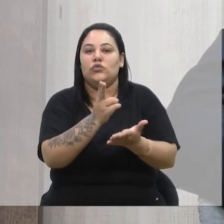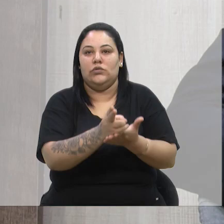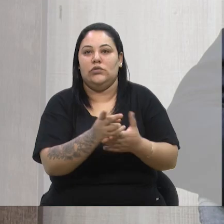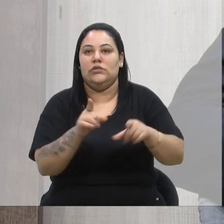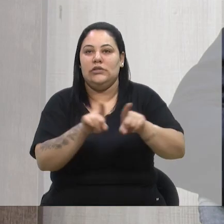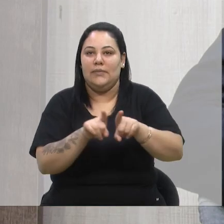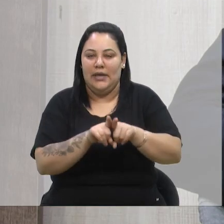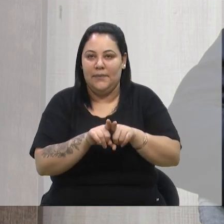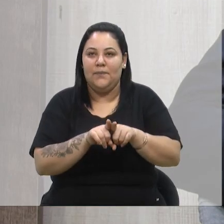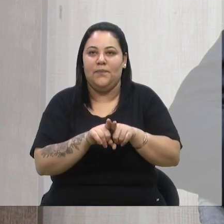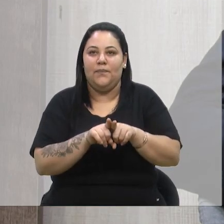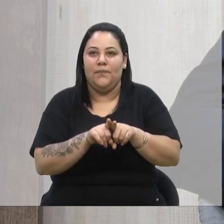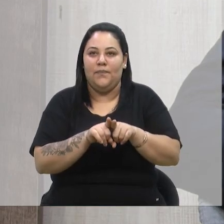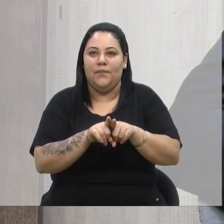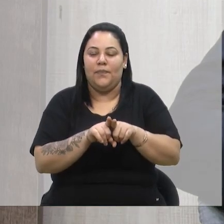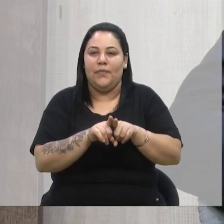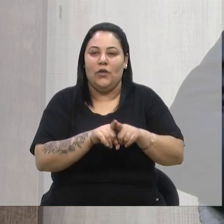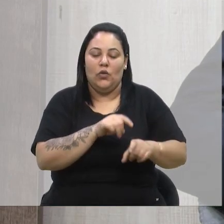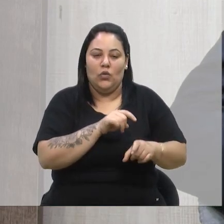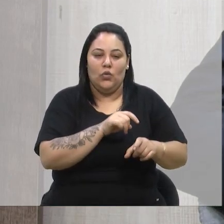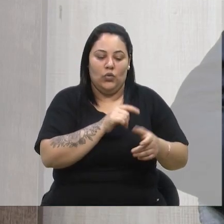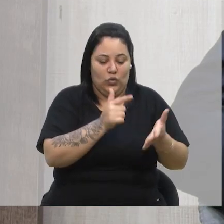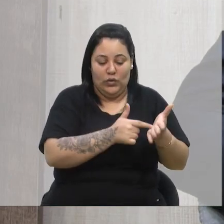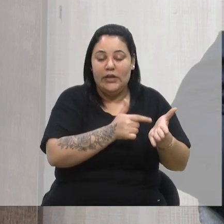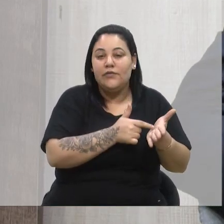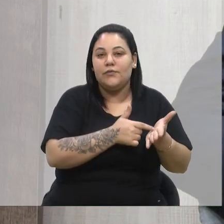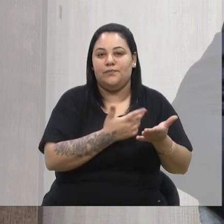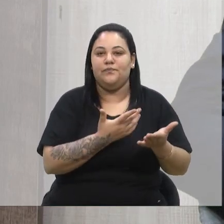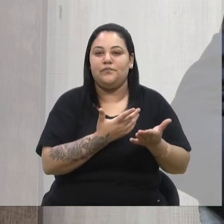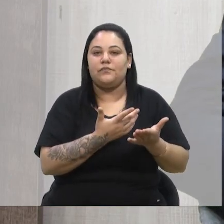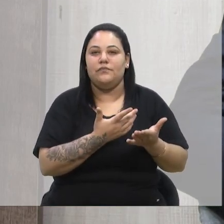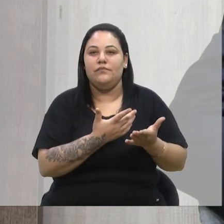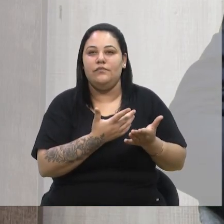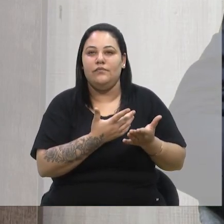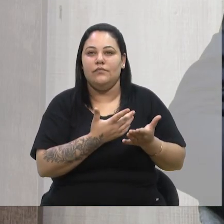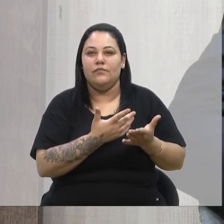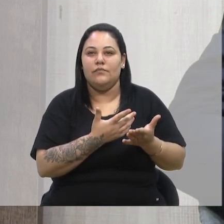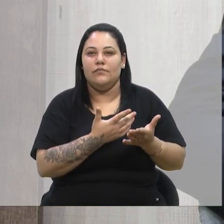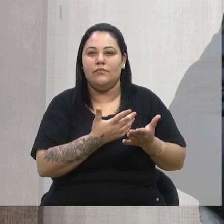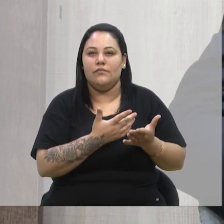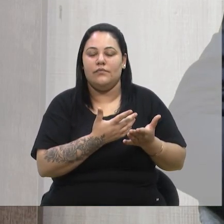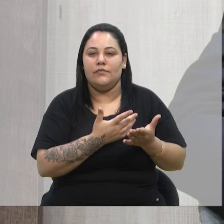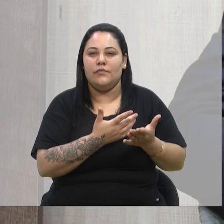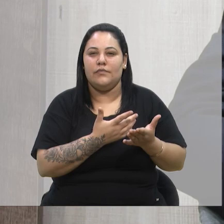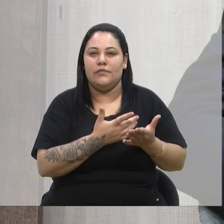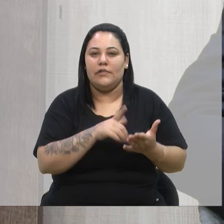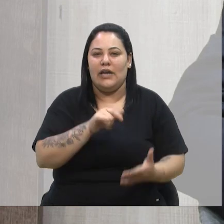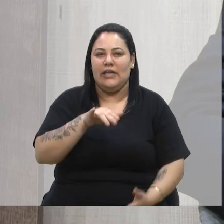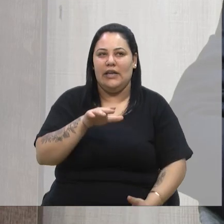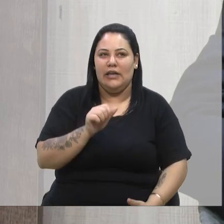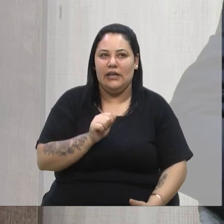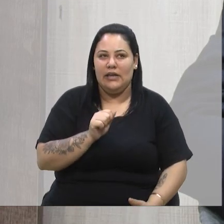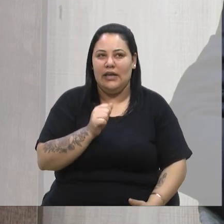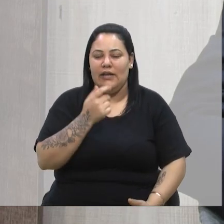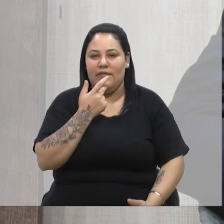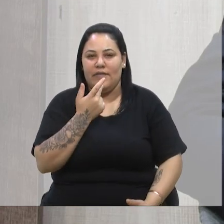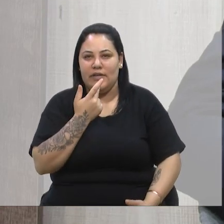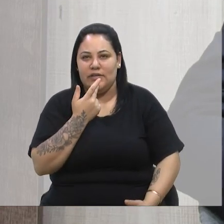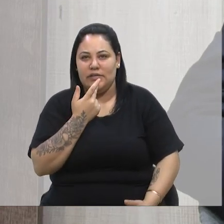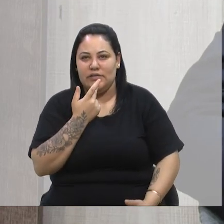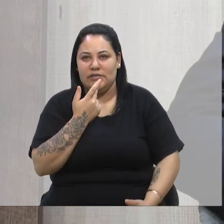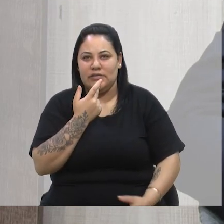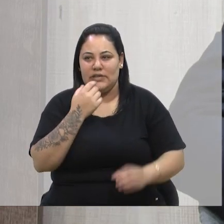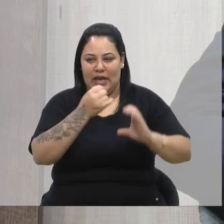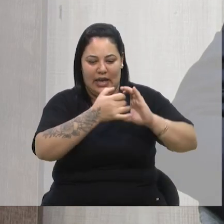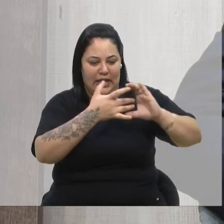continuando na incursão da obra em si, é que, em dado momento, como eu falava, ela vai variando